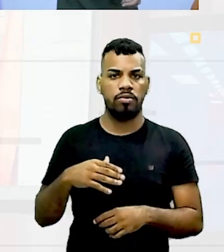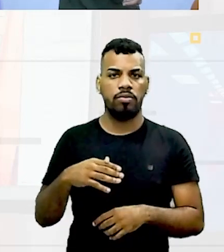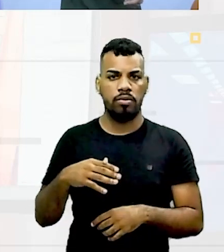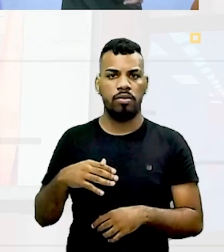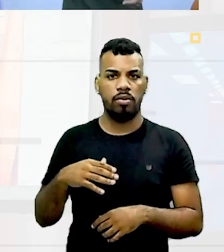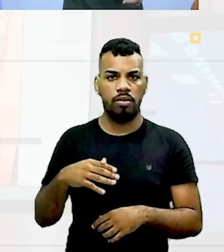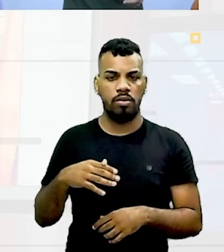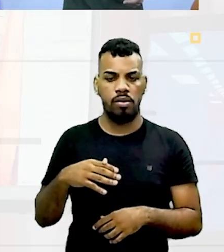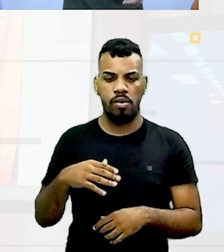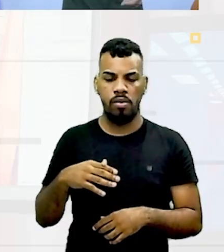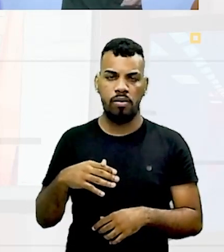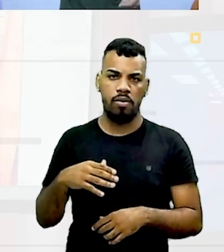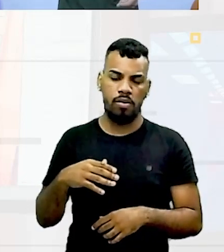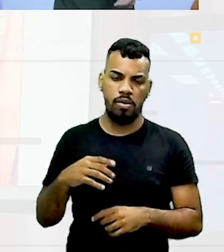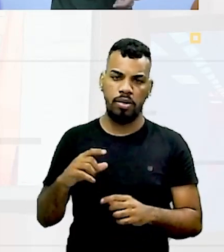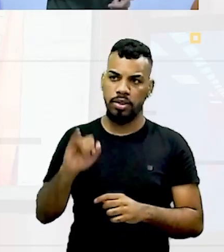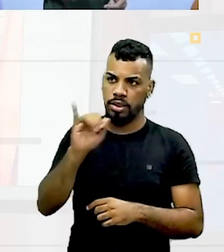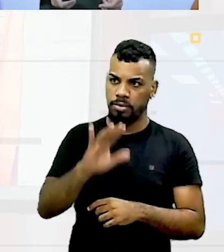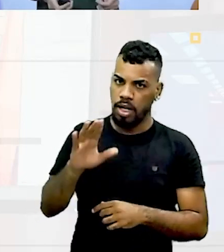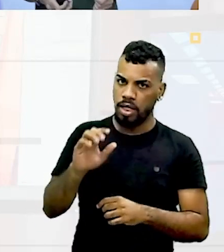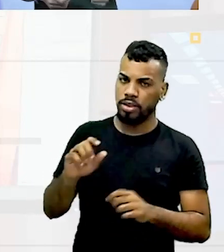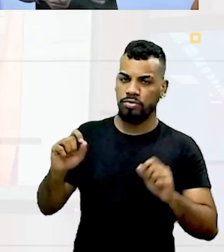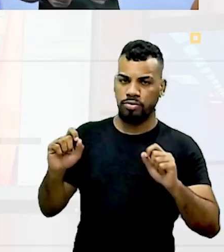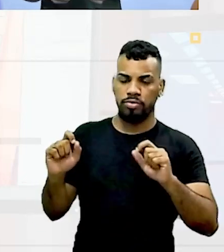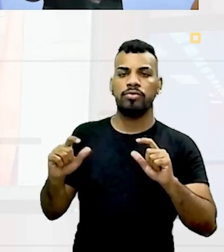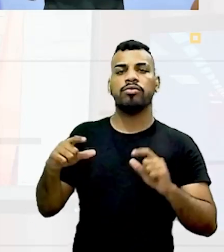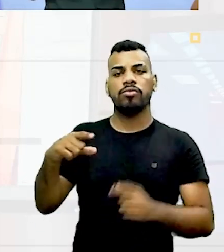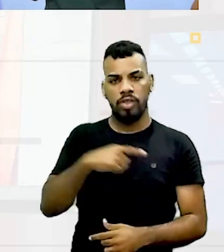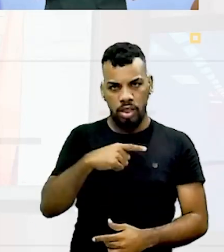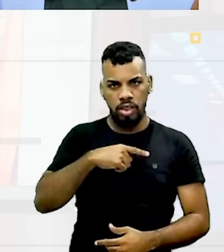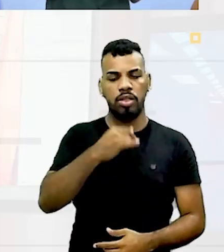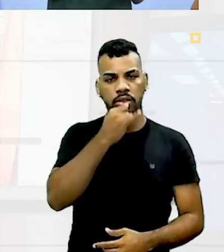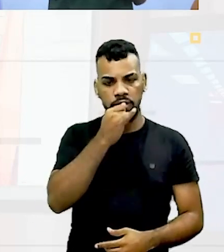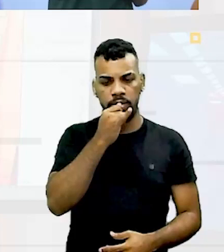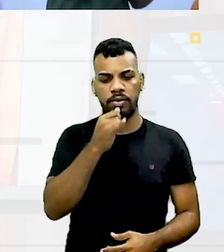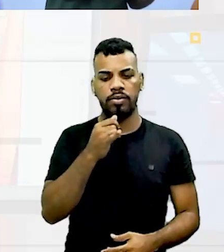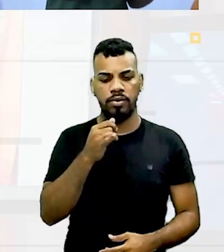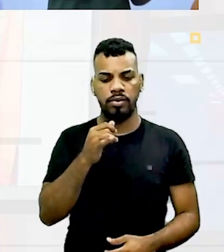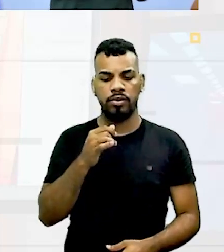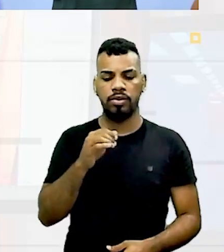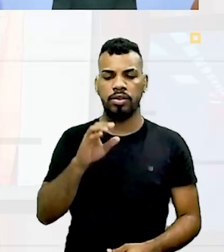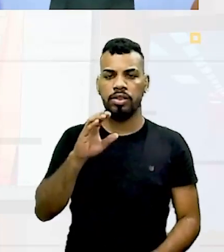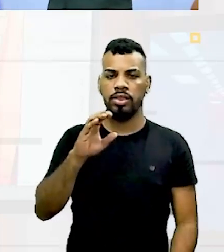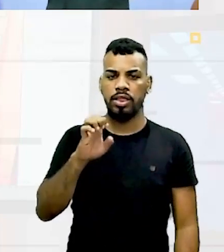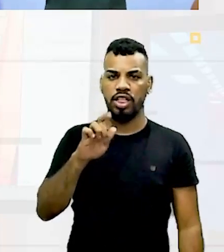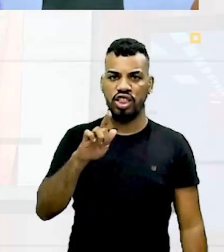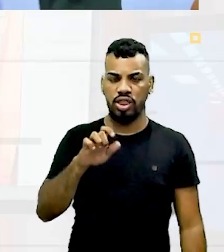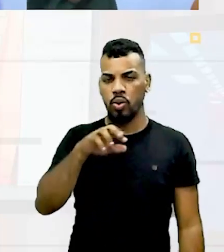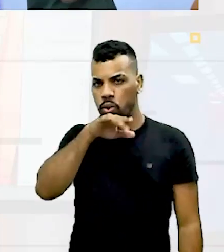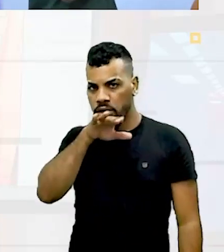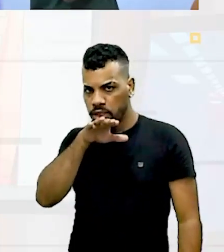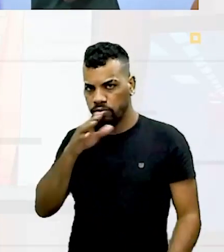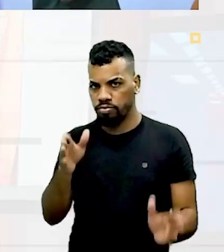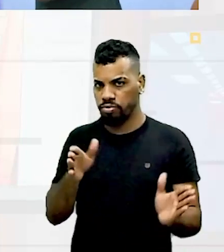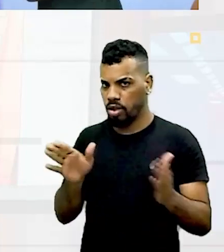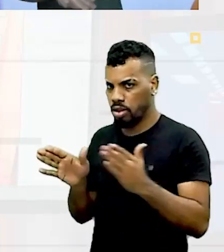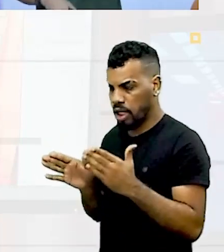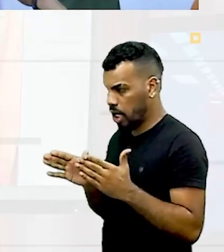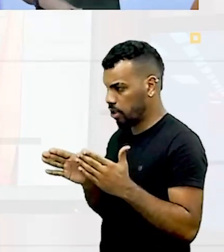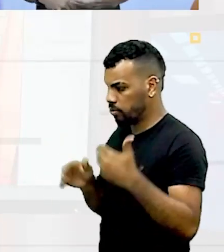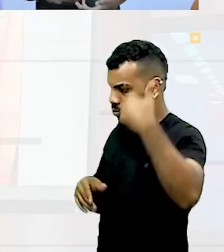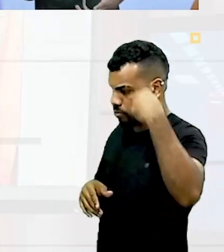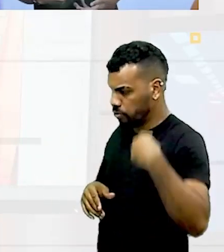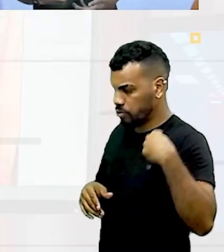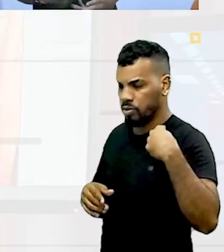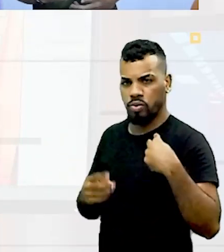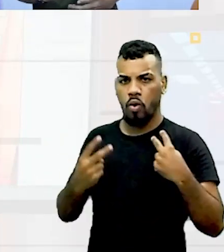na foto, na imagem do slide, tem um exemplo de stage ruim, que são os personagens de lado, e que você não